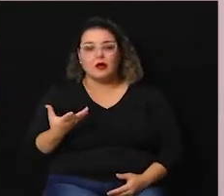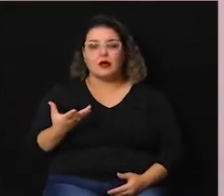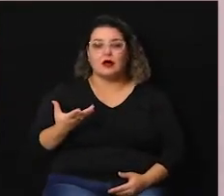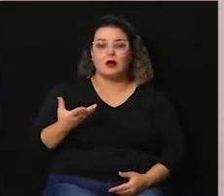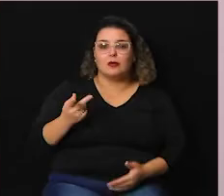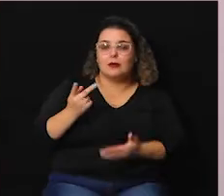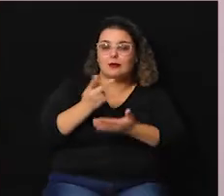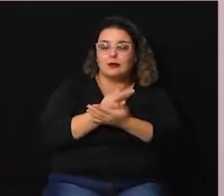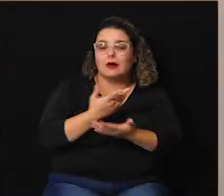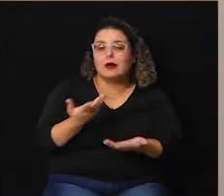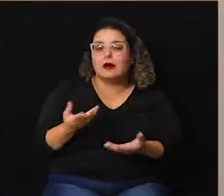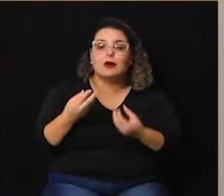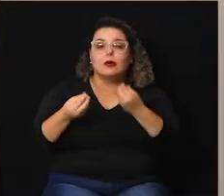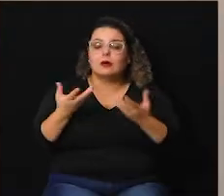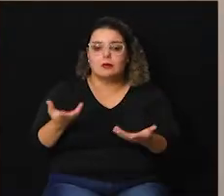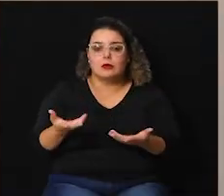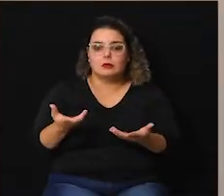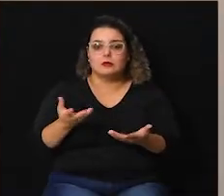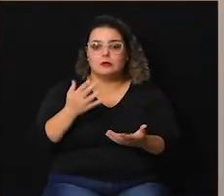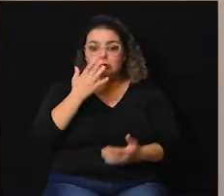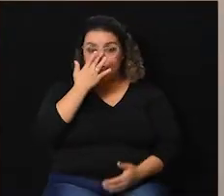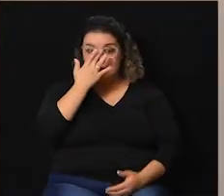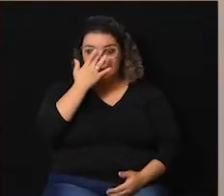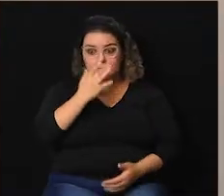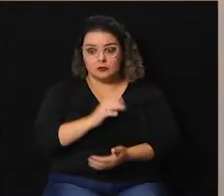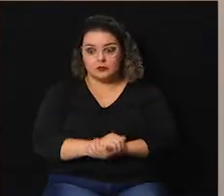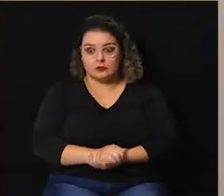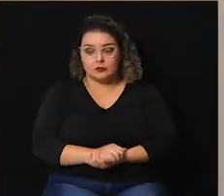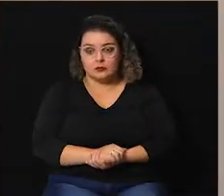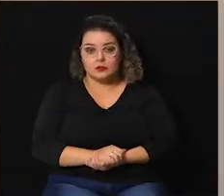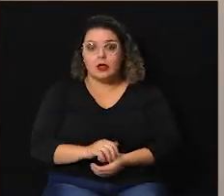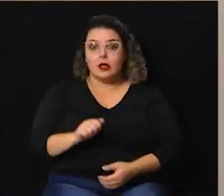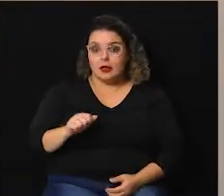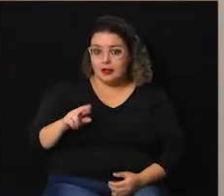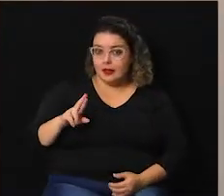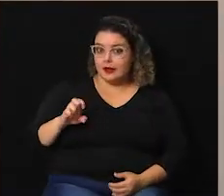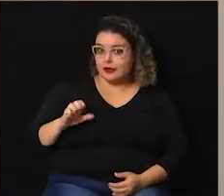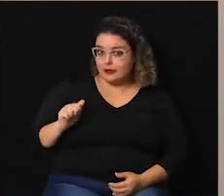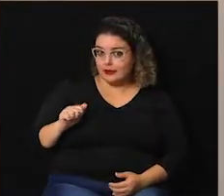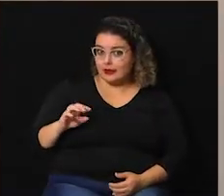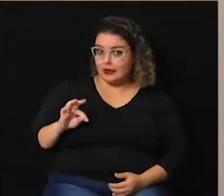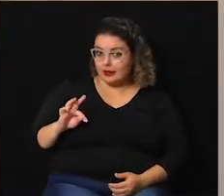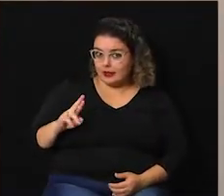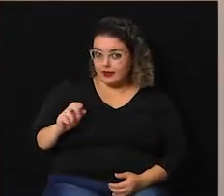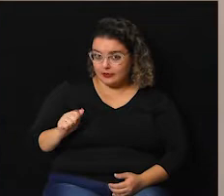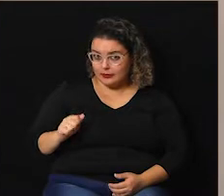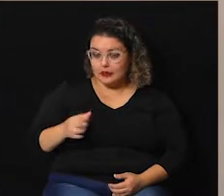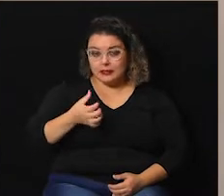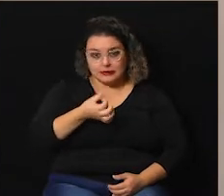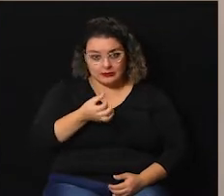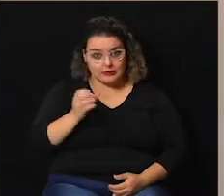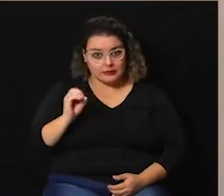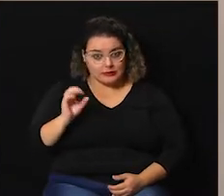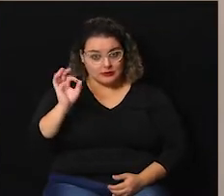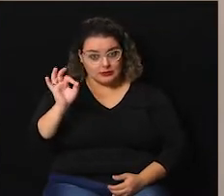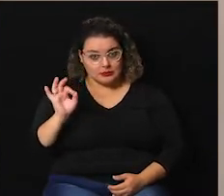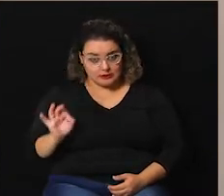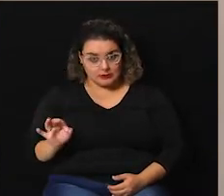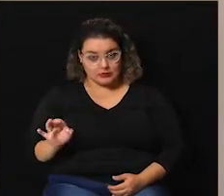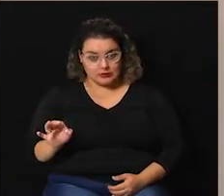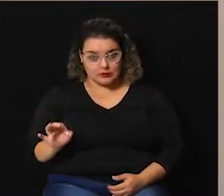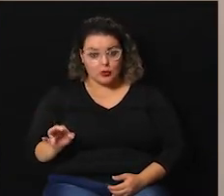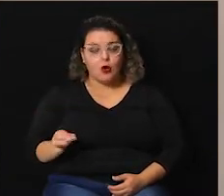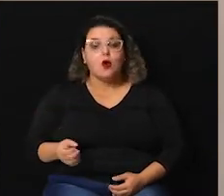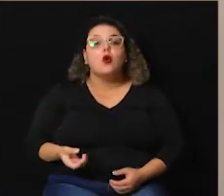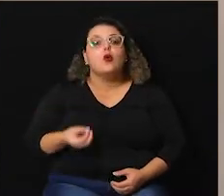é, doutor? Então, voltando, na alopecia areata, em 60% dos casos, há